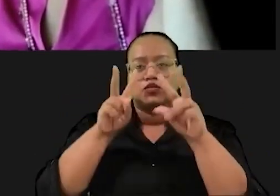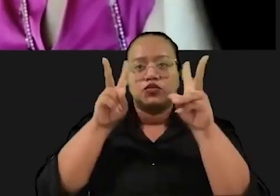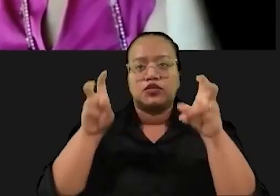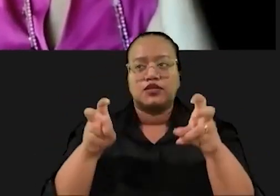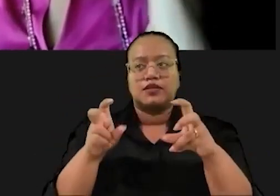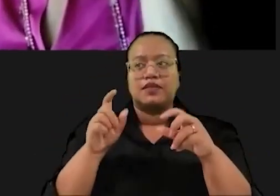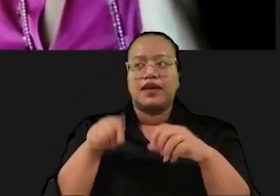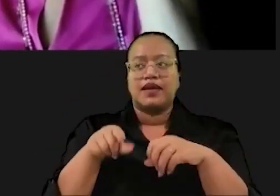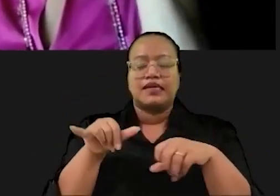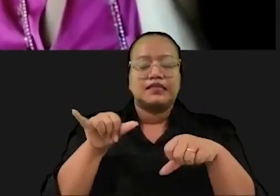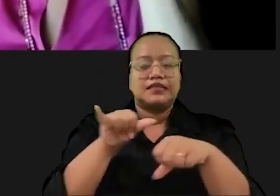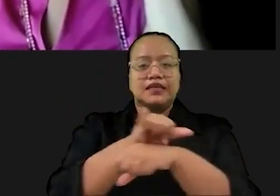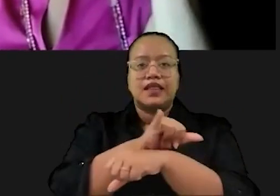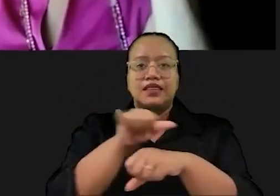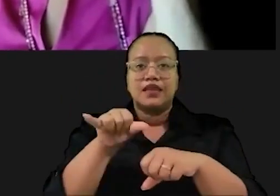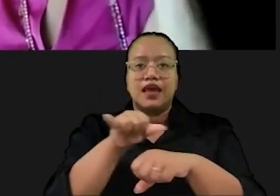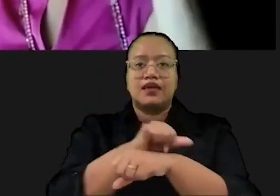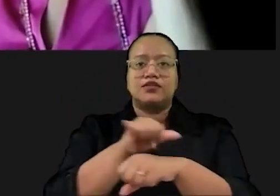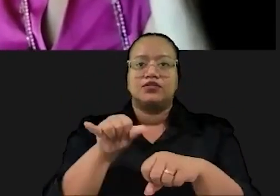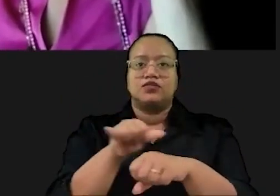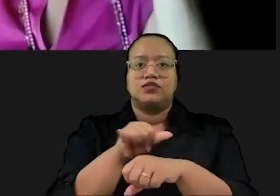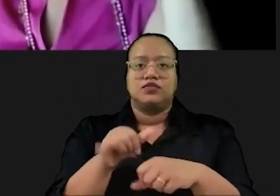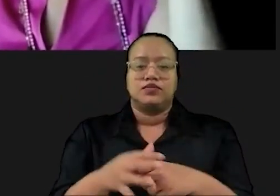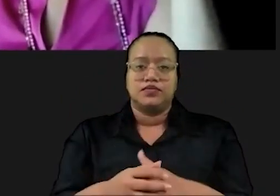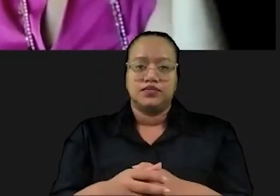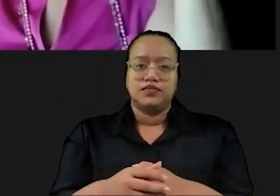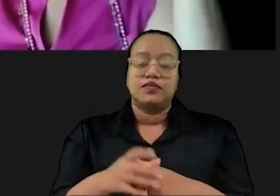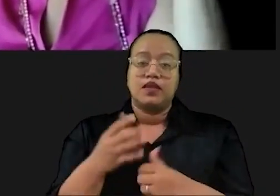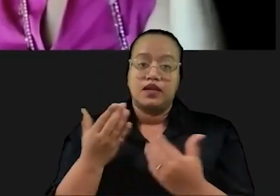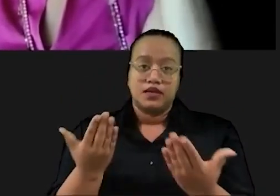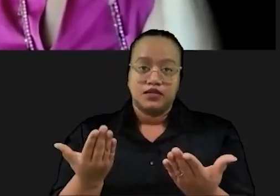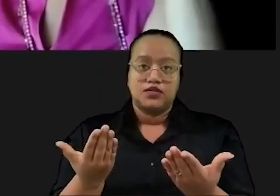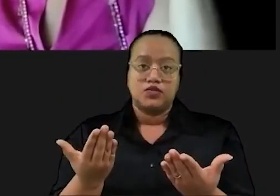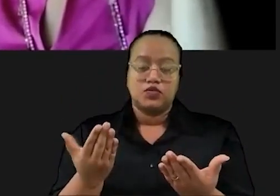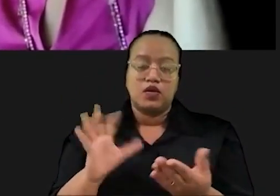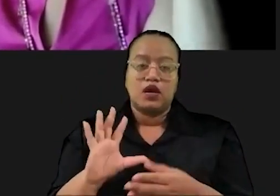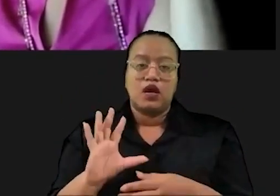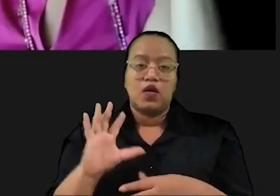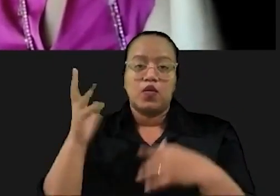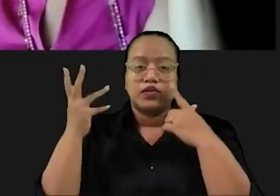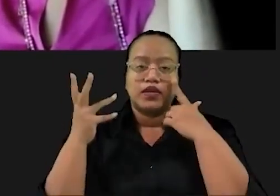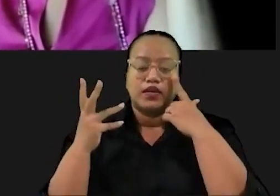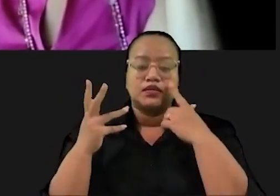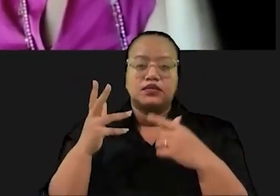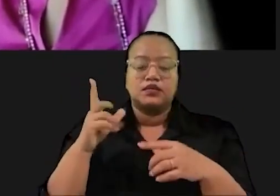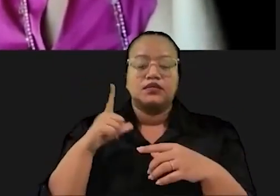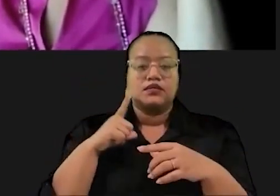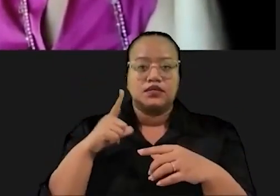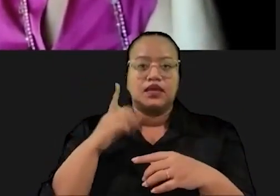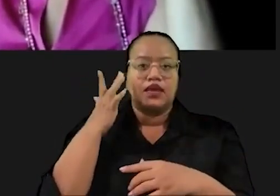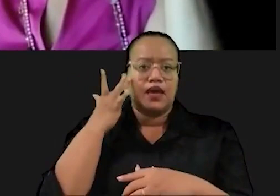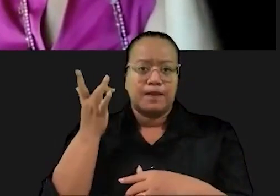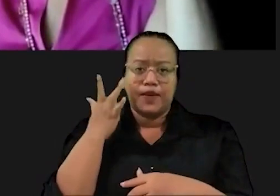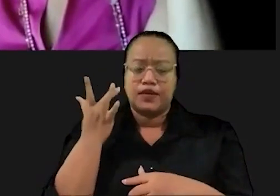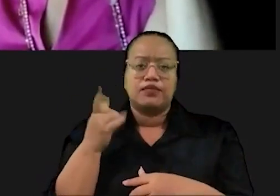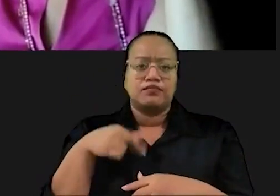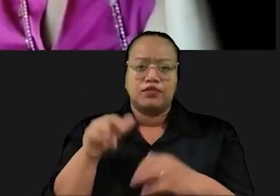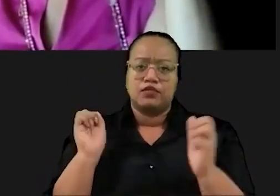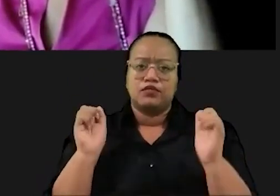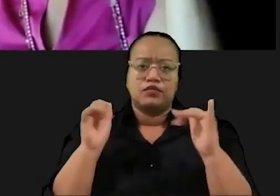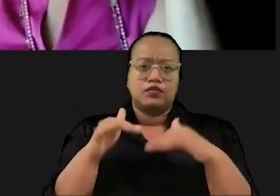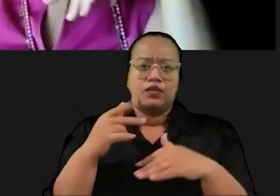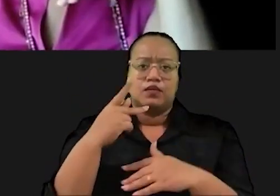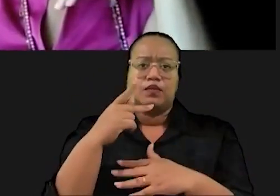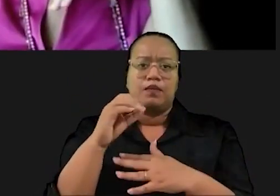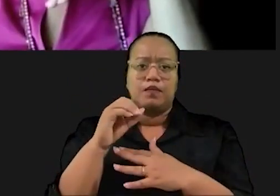e isso acontece. Amanhã mesmo vamos discutir Pop Jude,